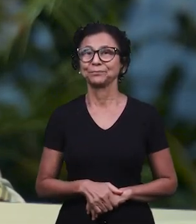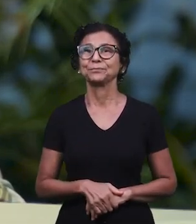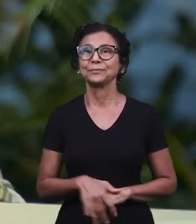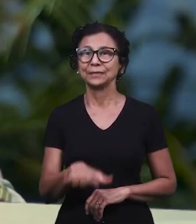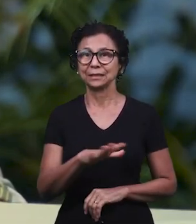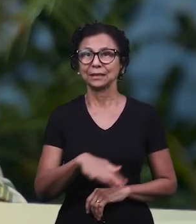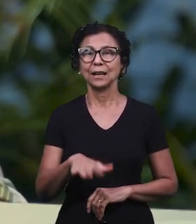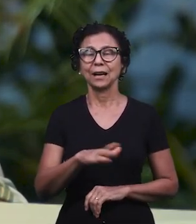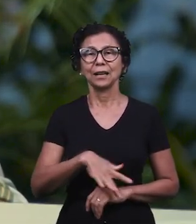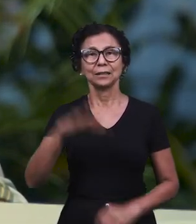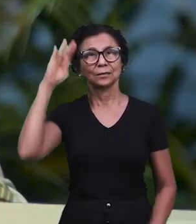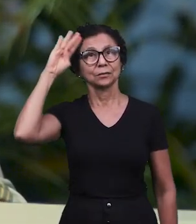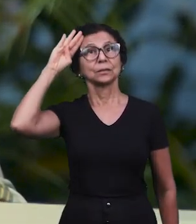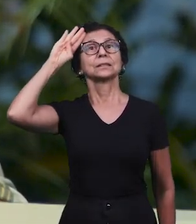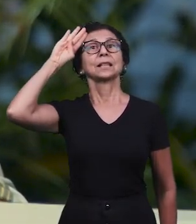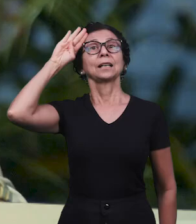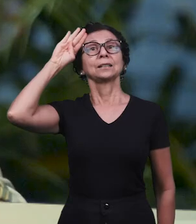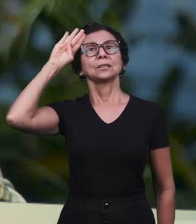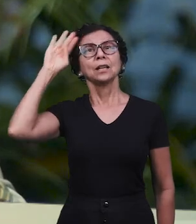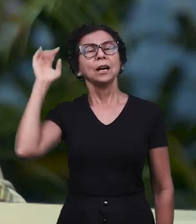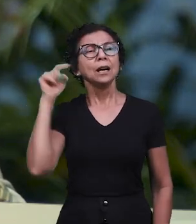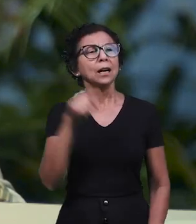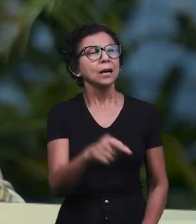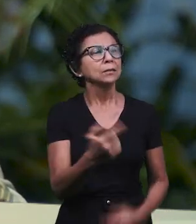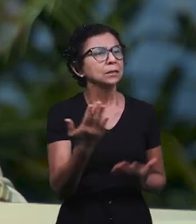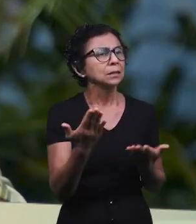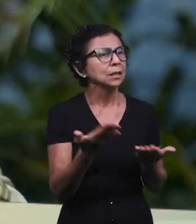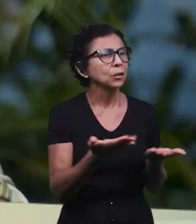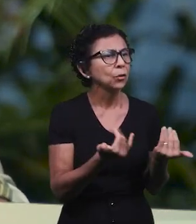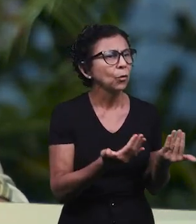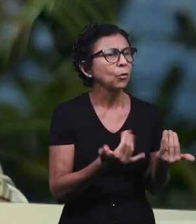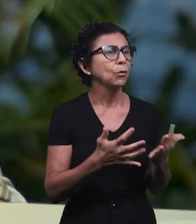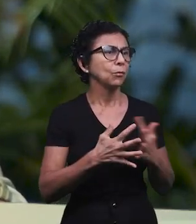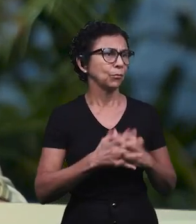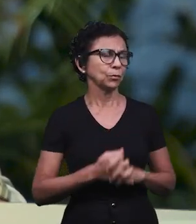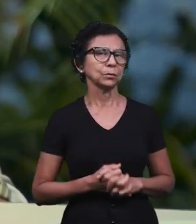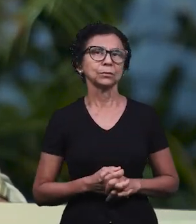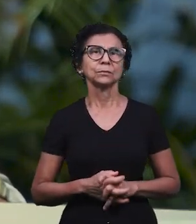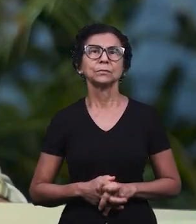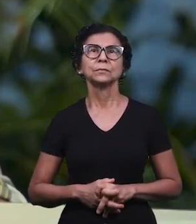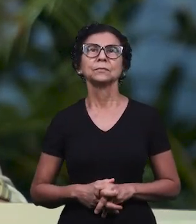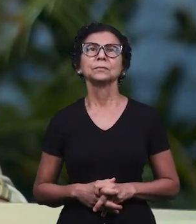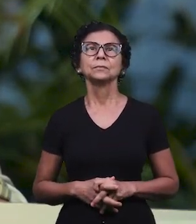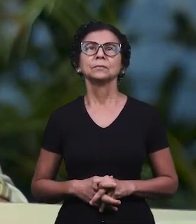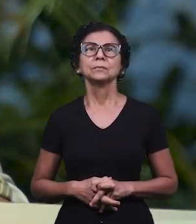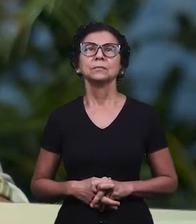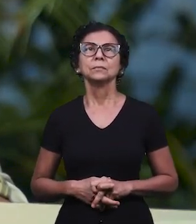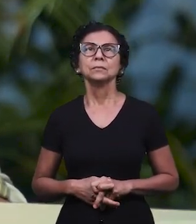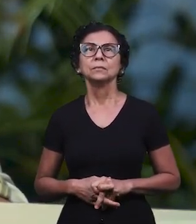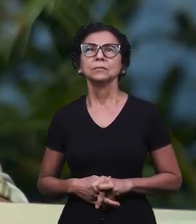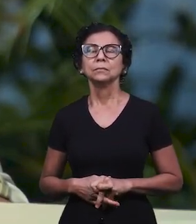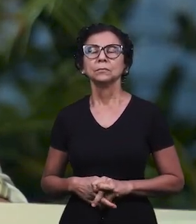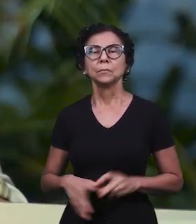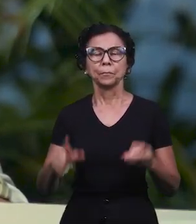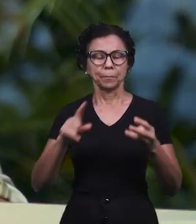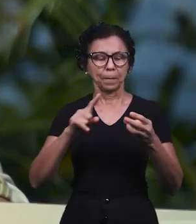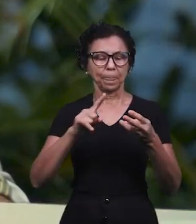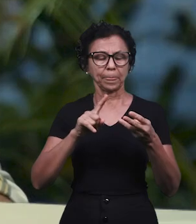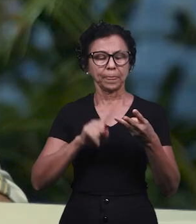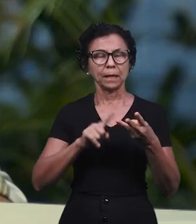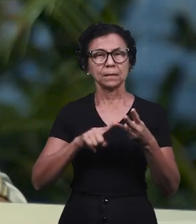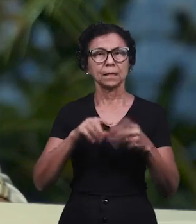muito novo. Então uma segunda orientação é cursinho preparatório. Terceira